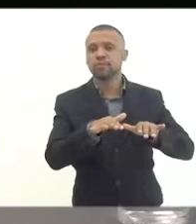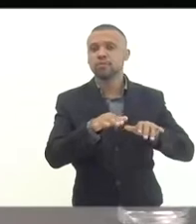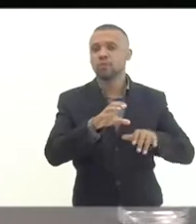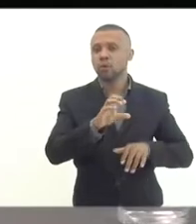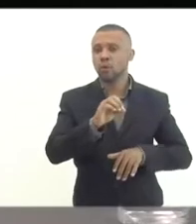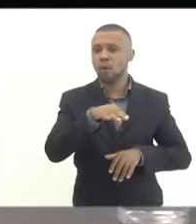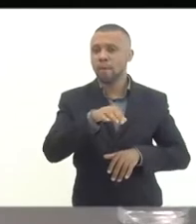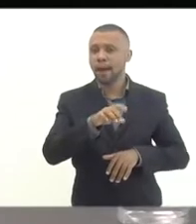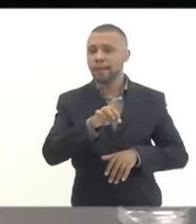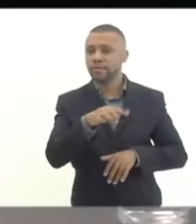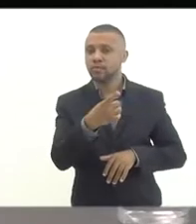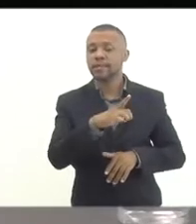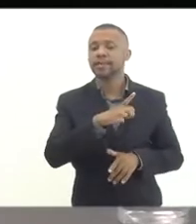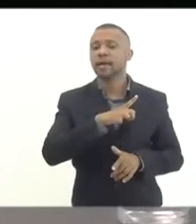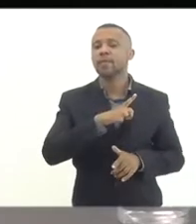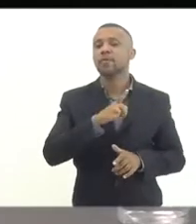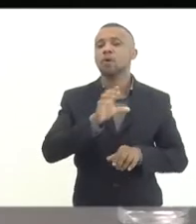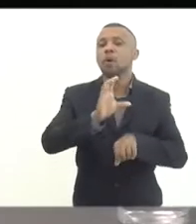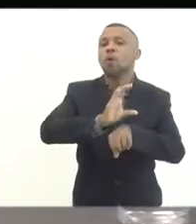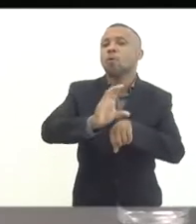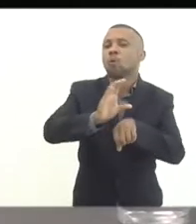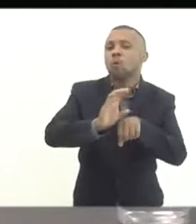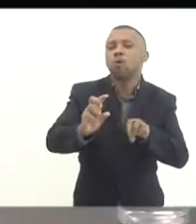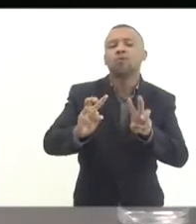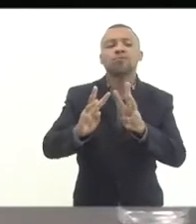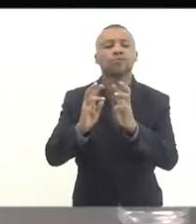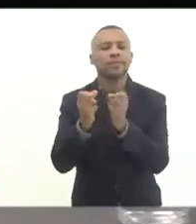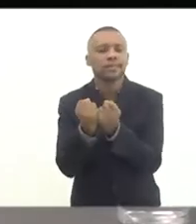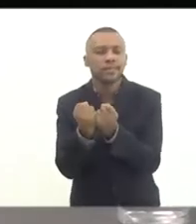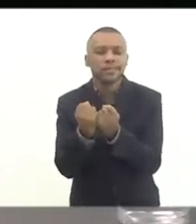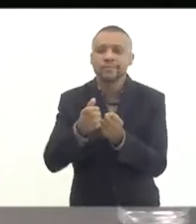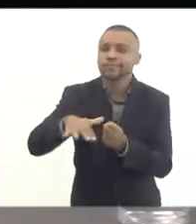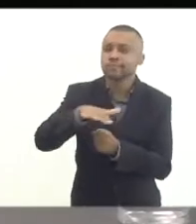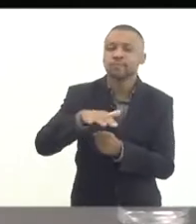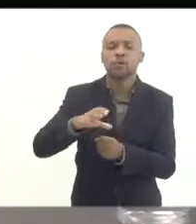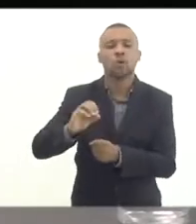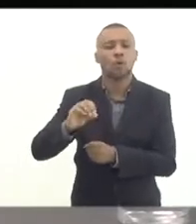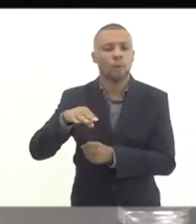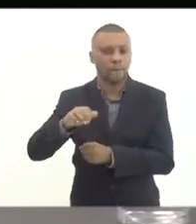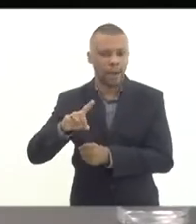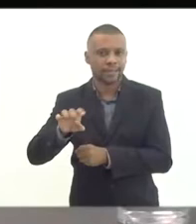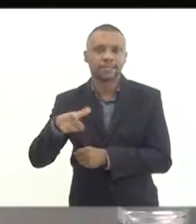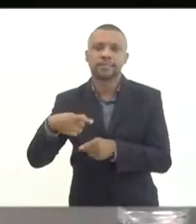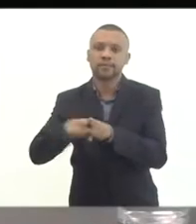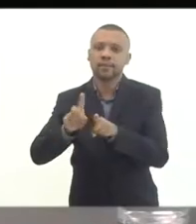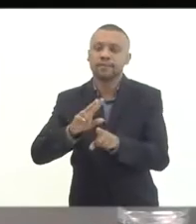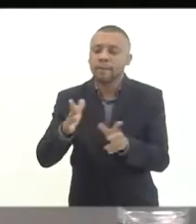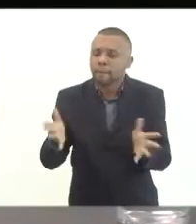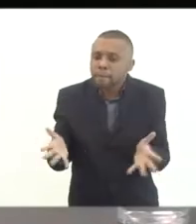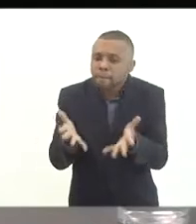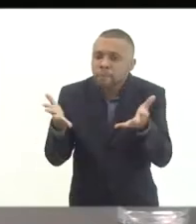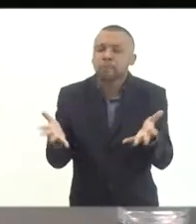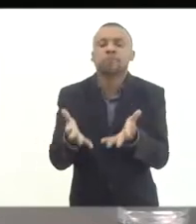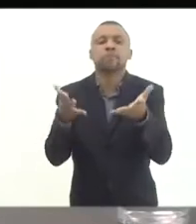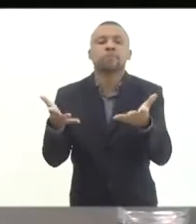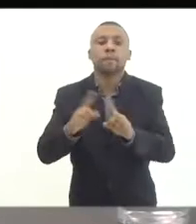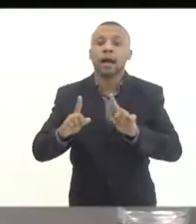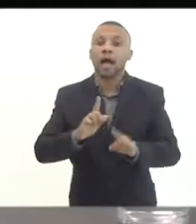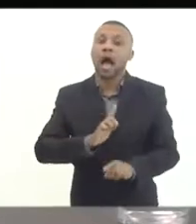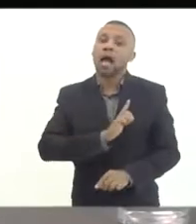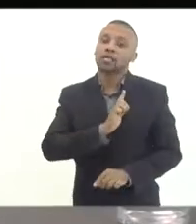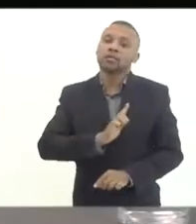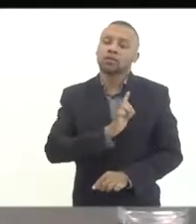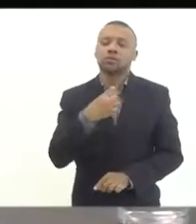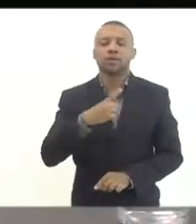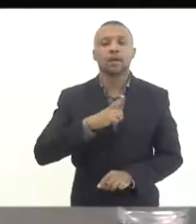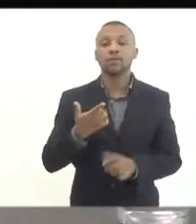tem já um curso preparado para essas comunidades Ô comadre vem investindo também mas enquanto gestão a gente não curta